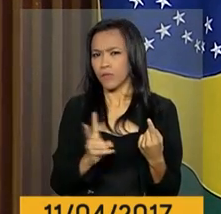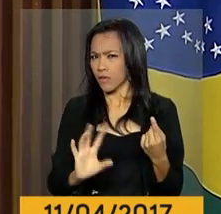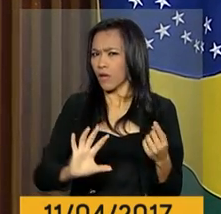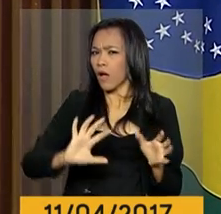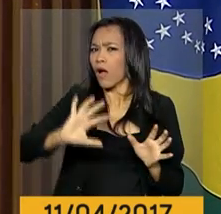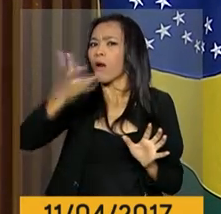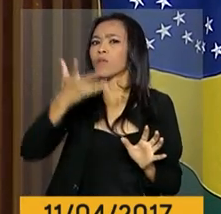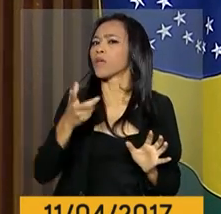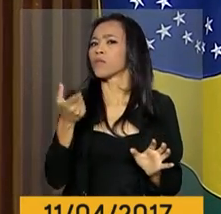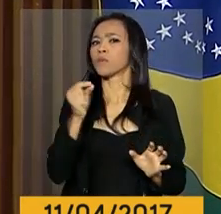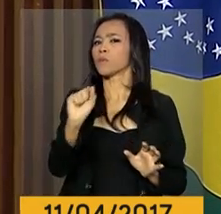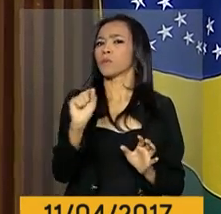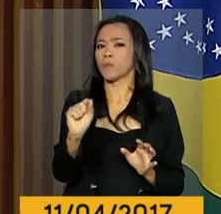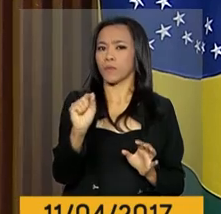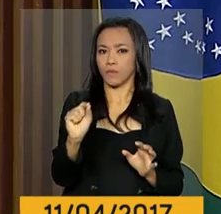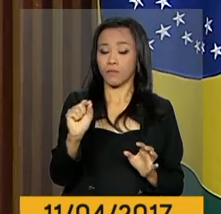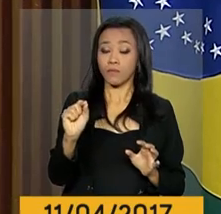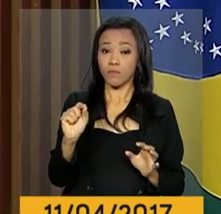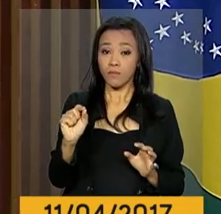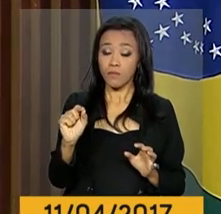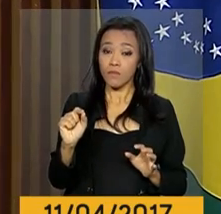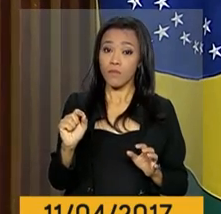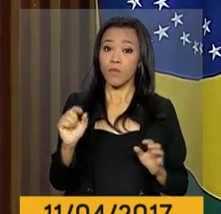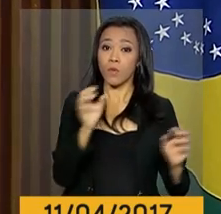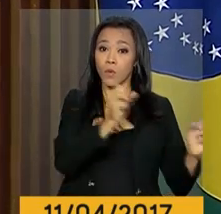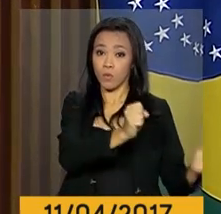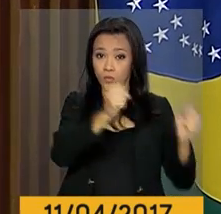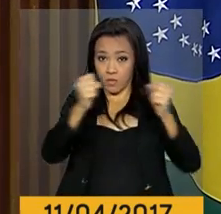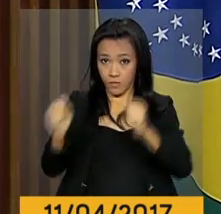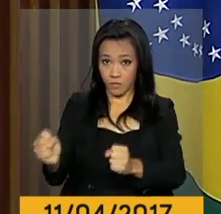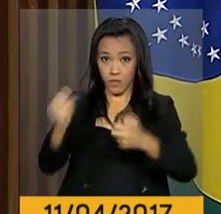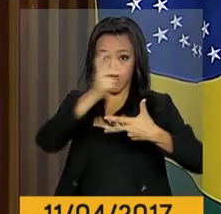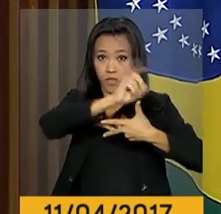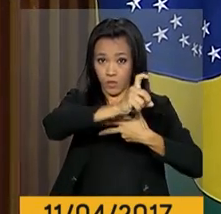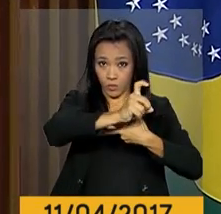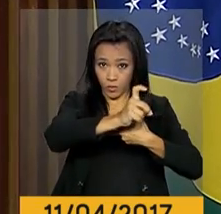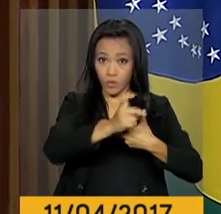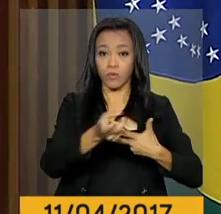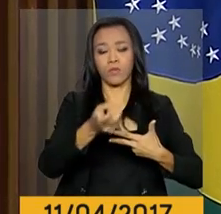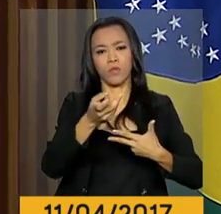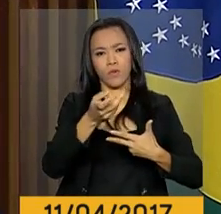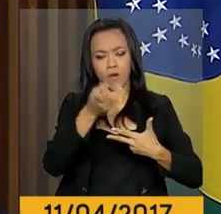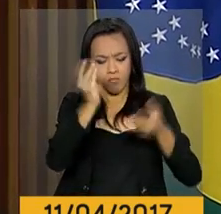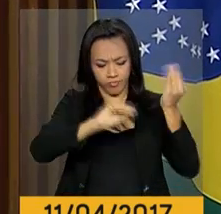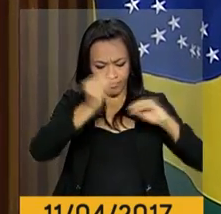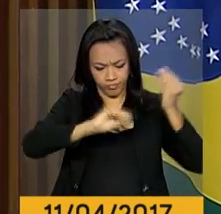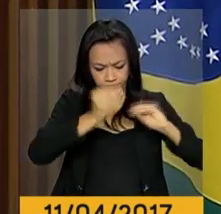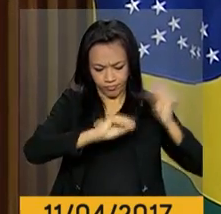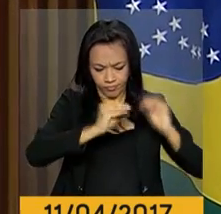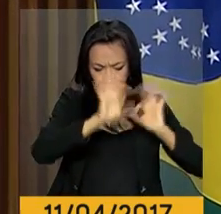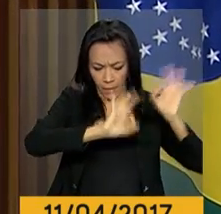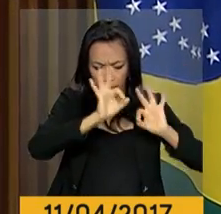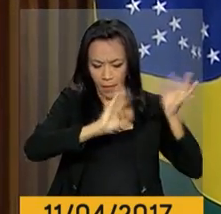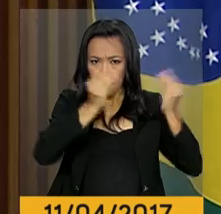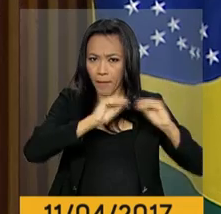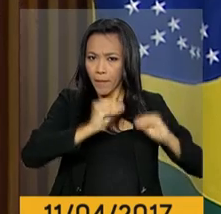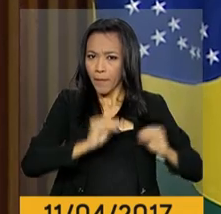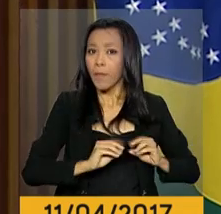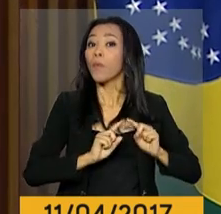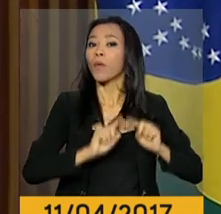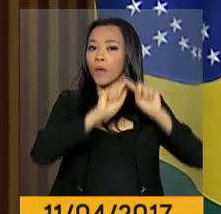eh o Executivo eh elaborou um projeto e